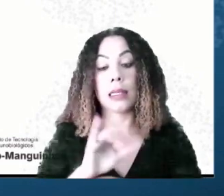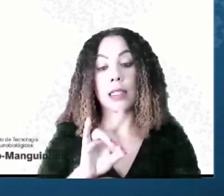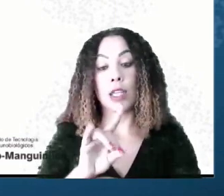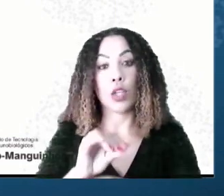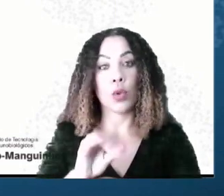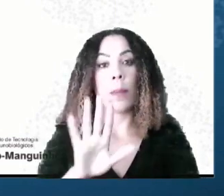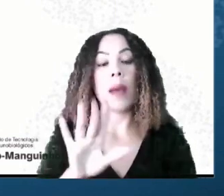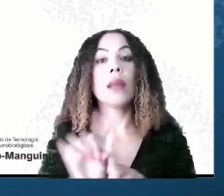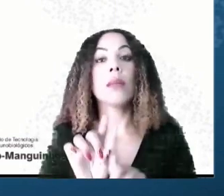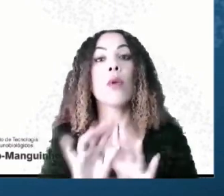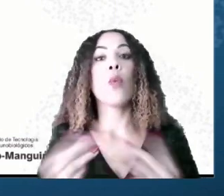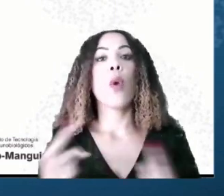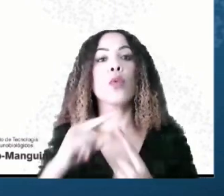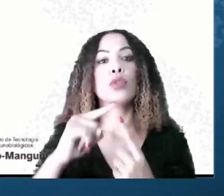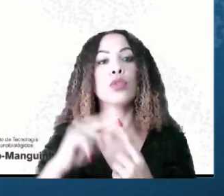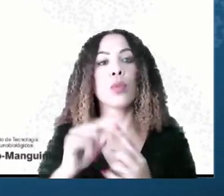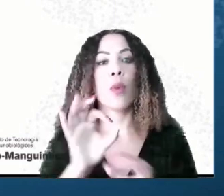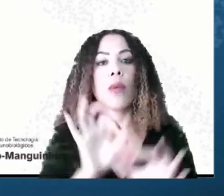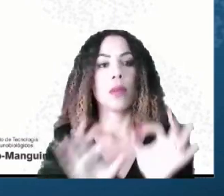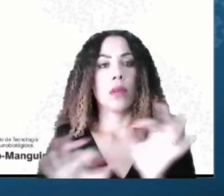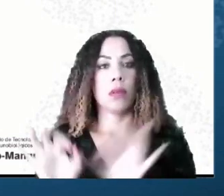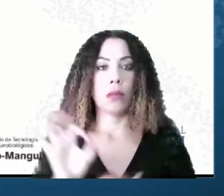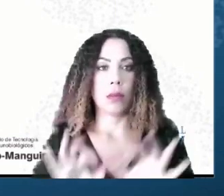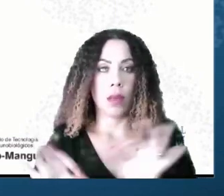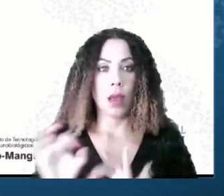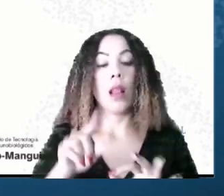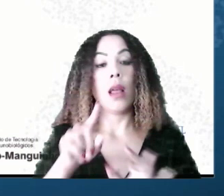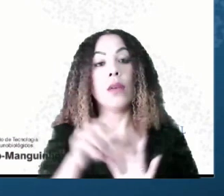de célula. E você